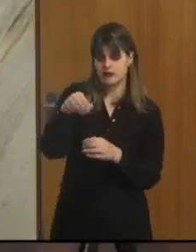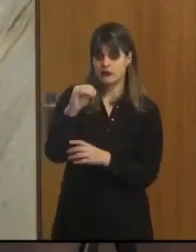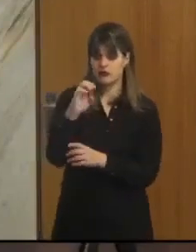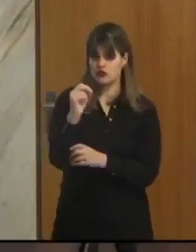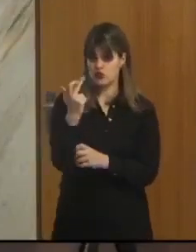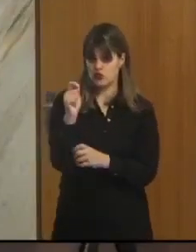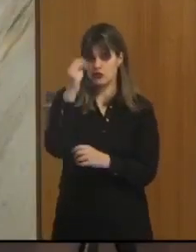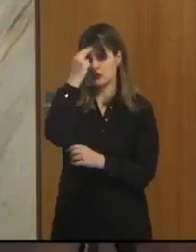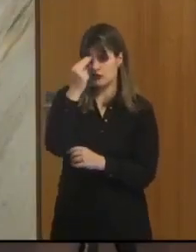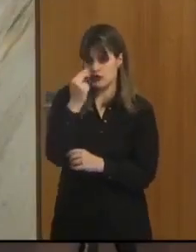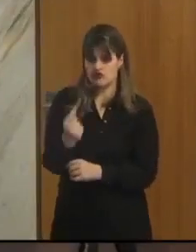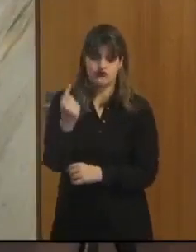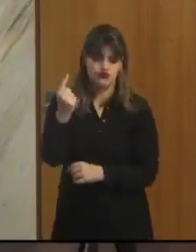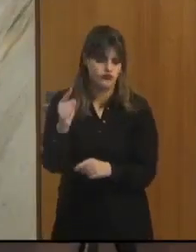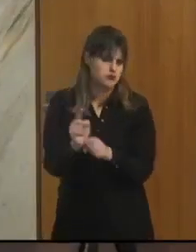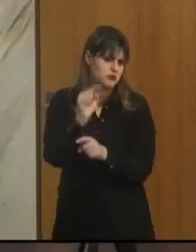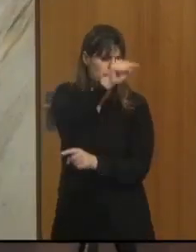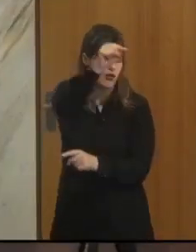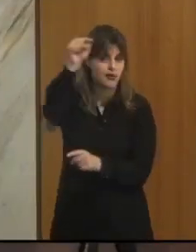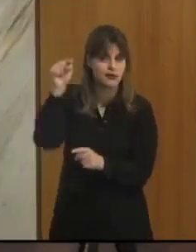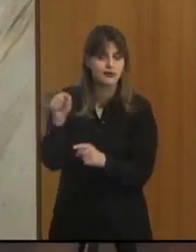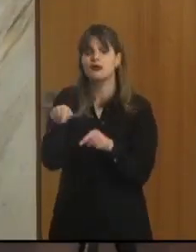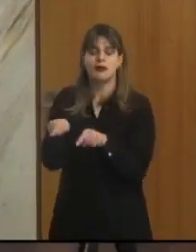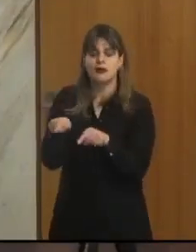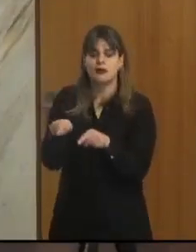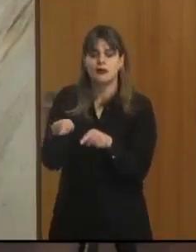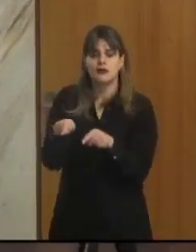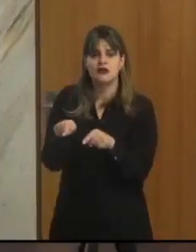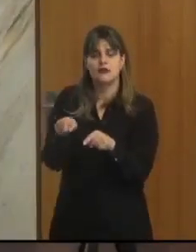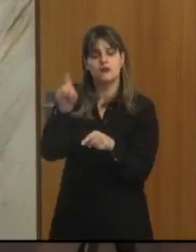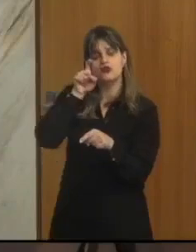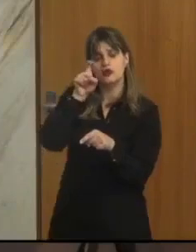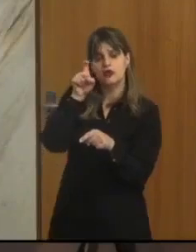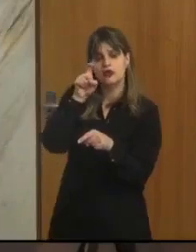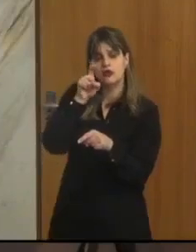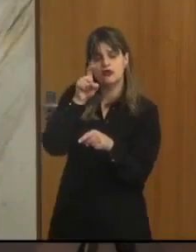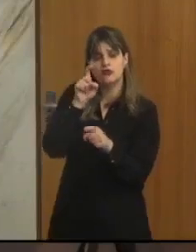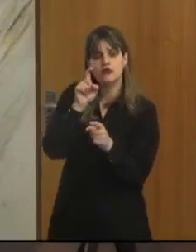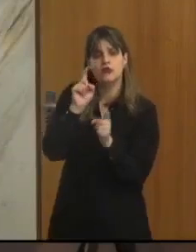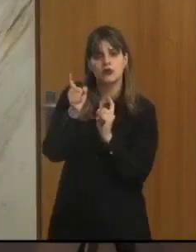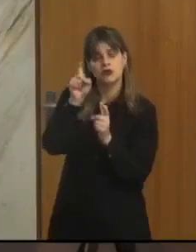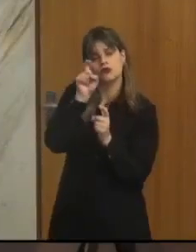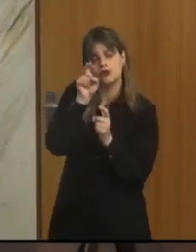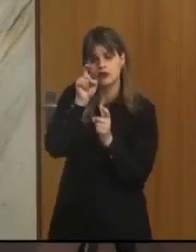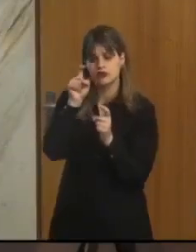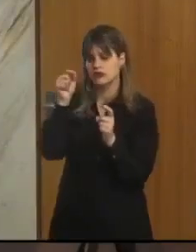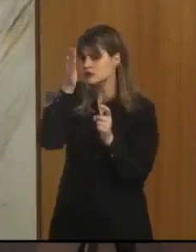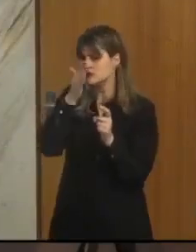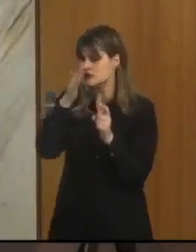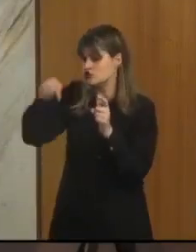castelos, a linha avançada a sul da cidade de Coimbra, que vai proteger os eventuais ataques vindos do